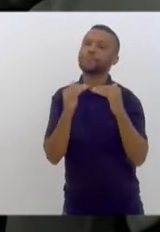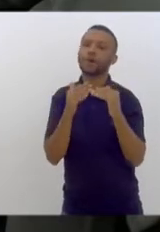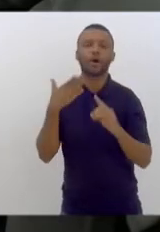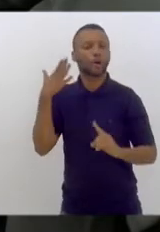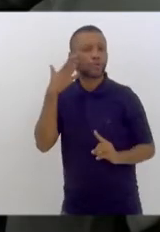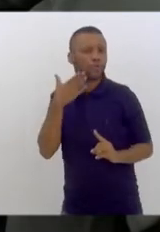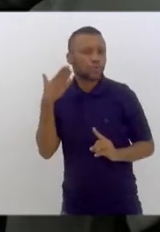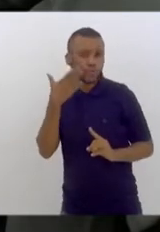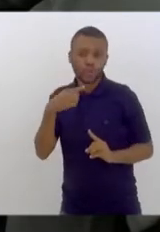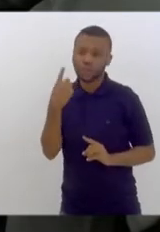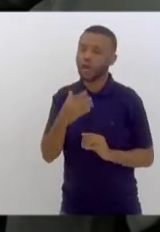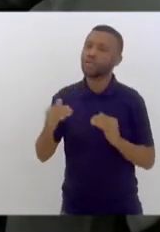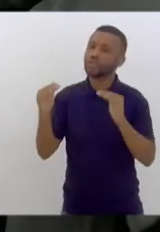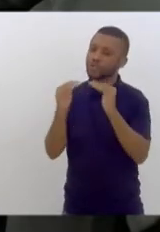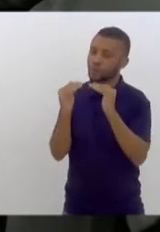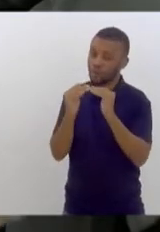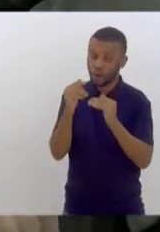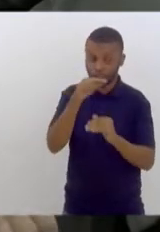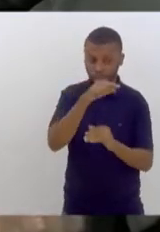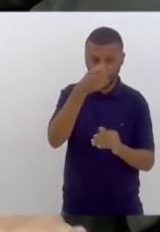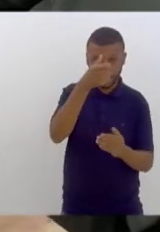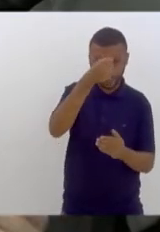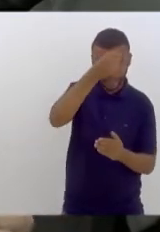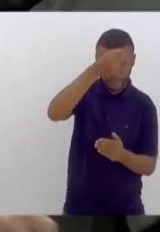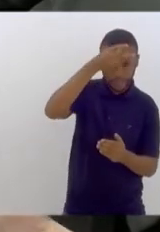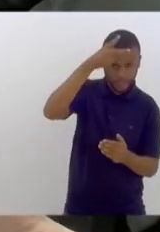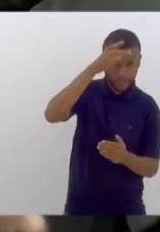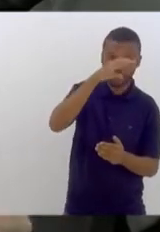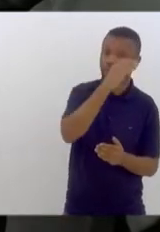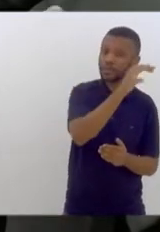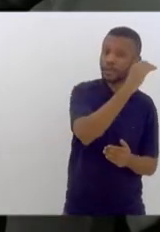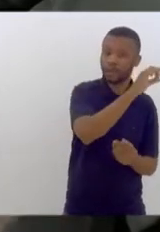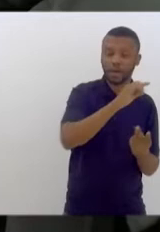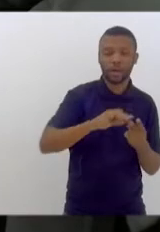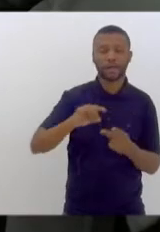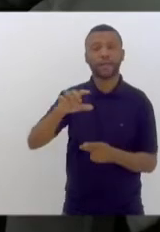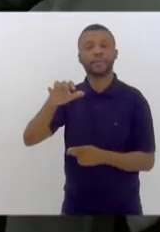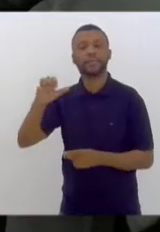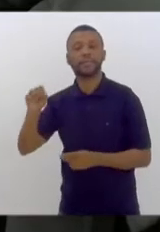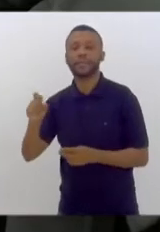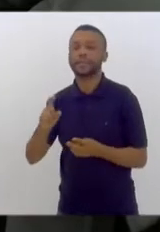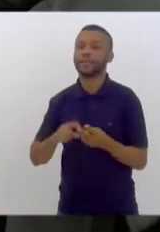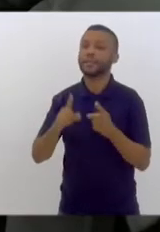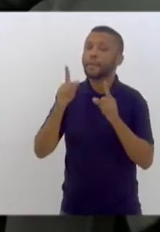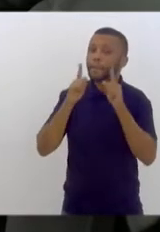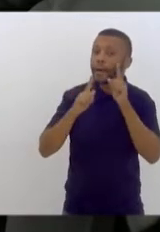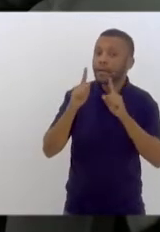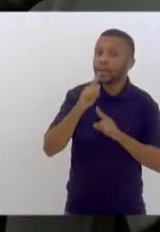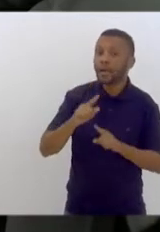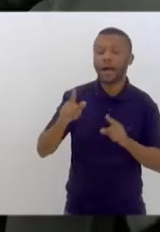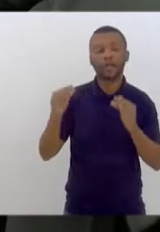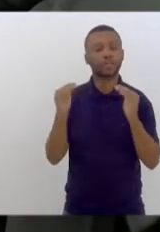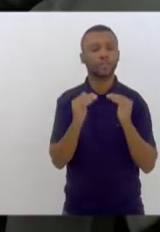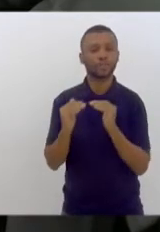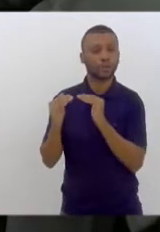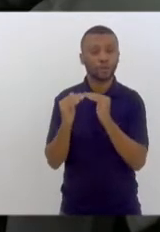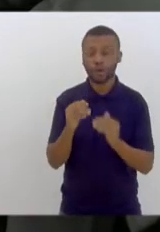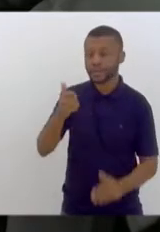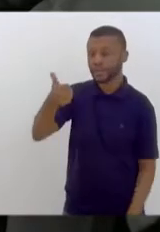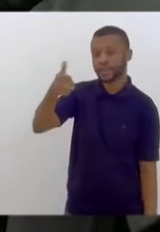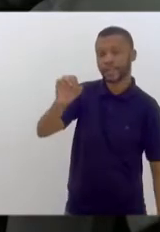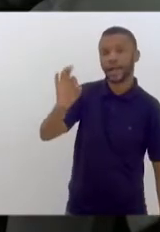gente concorda em Niterói, Caxias também, a gente conversou sobre isso, Maricá, de que esses 10% ele